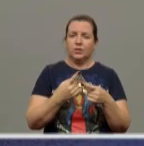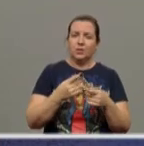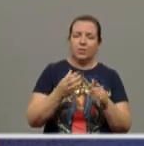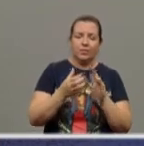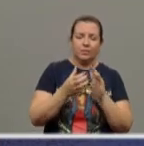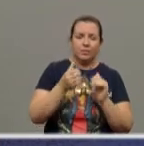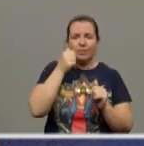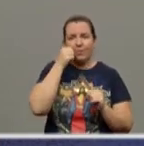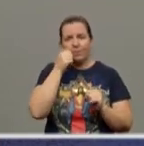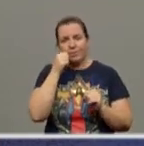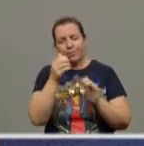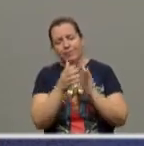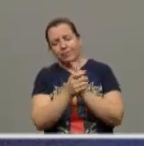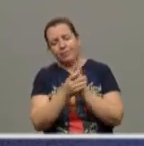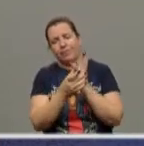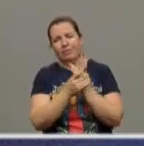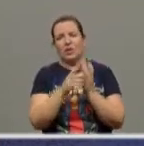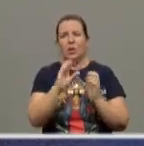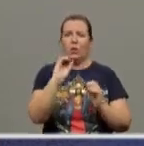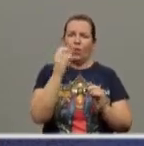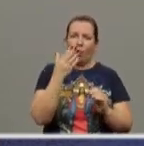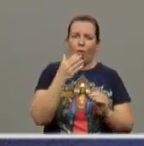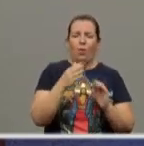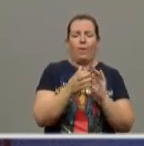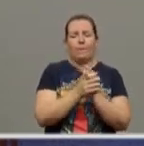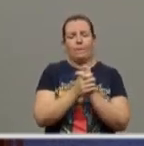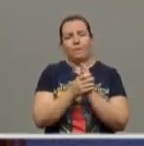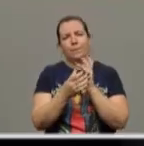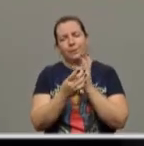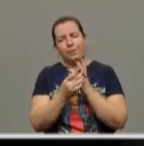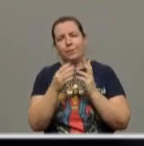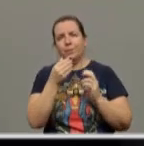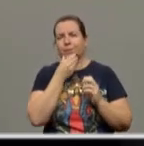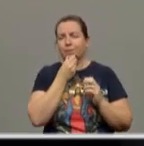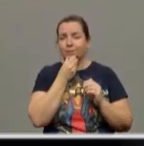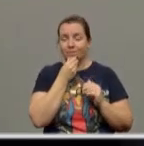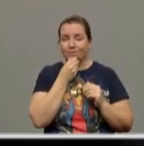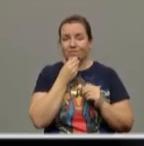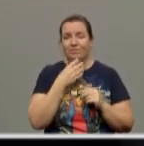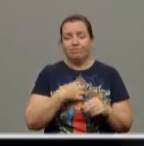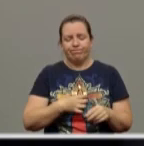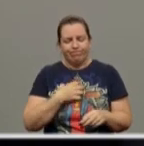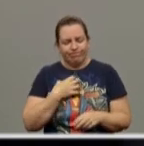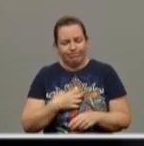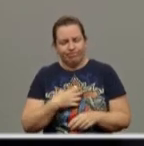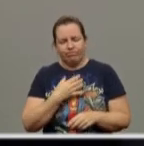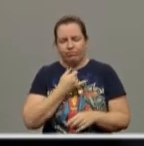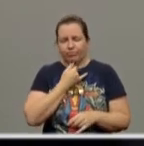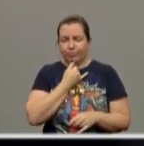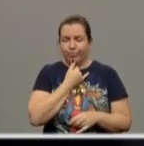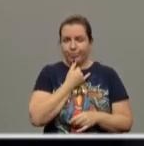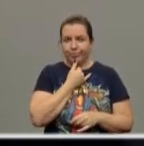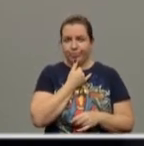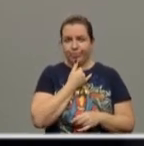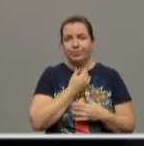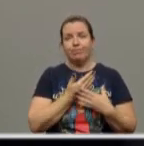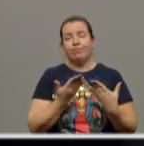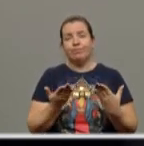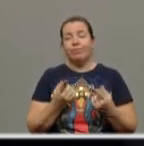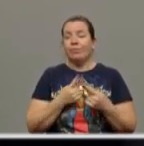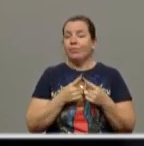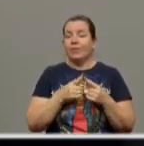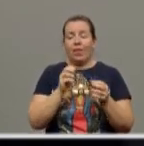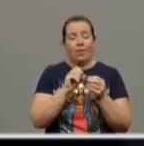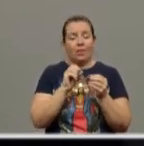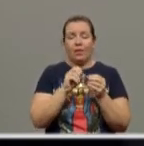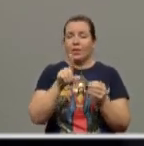sofre. Poxa, não é isso. A pessoa é angustiada, a pessoa é entristecida. Você está entendendo? A pessoa